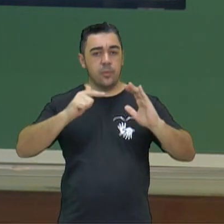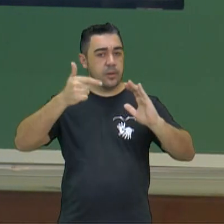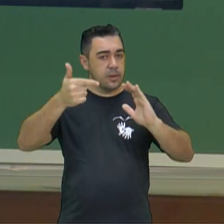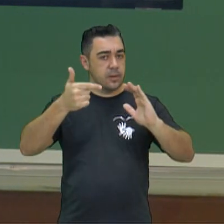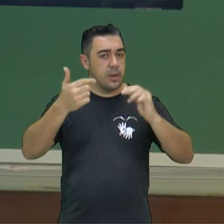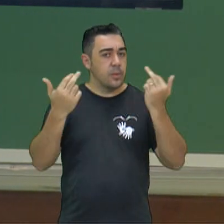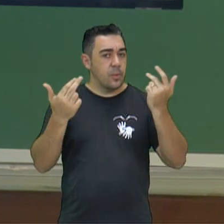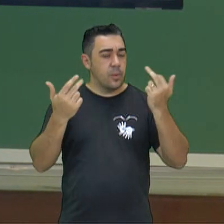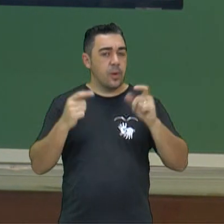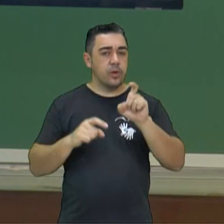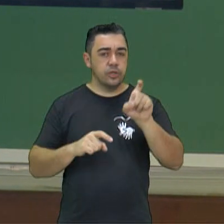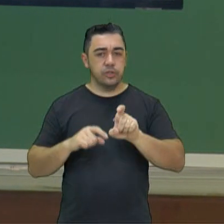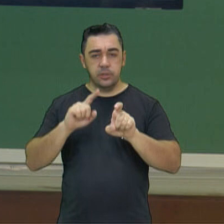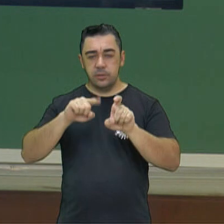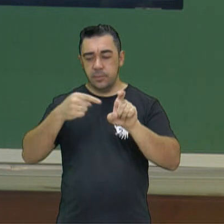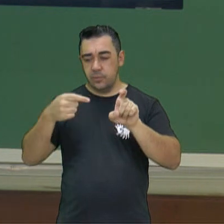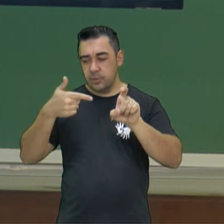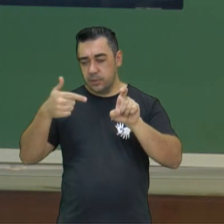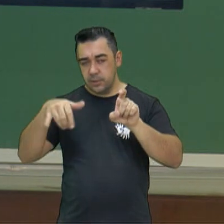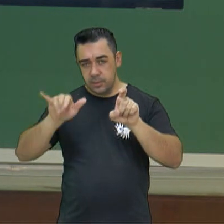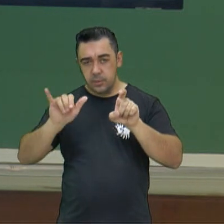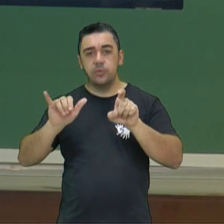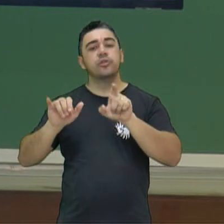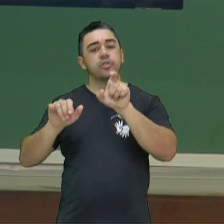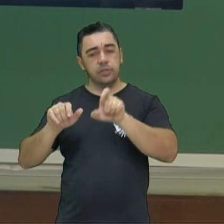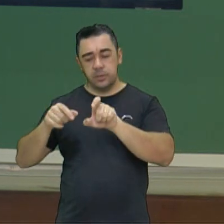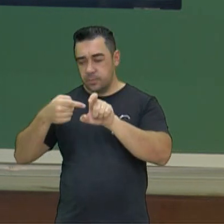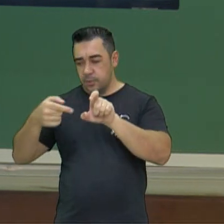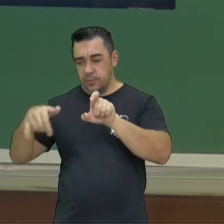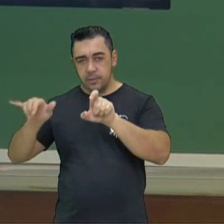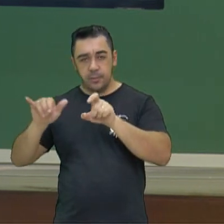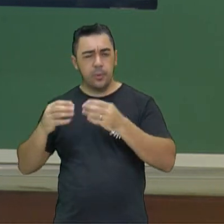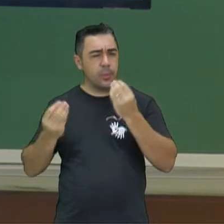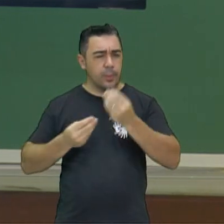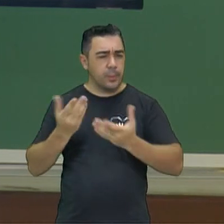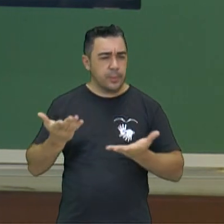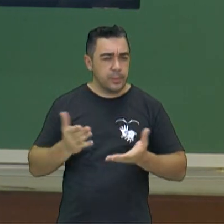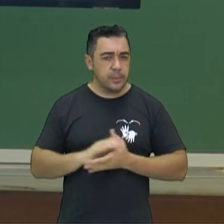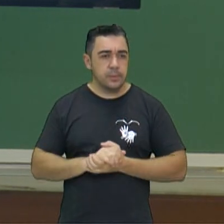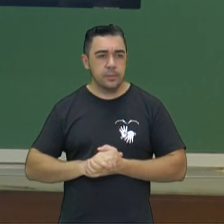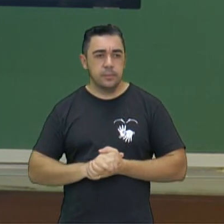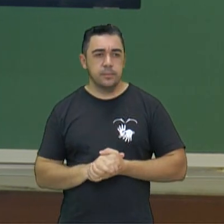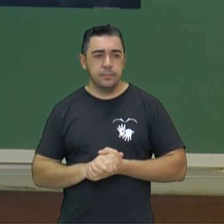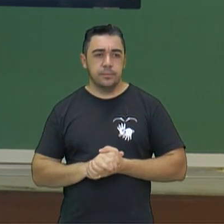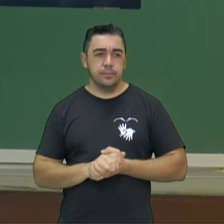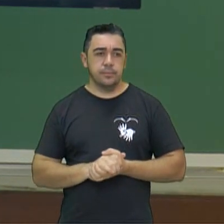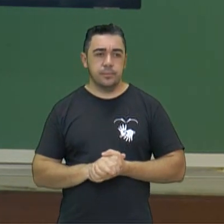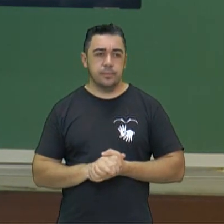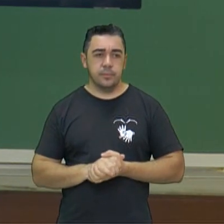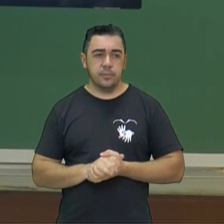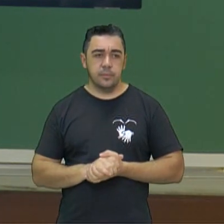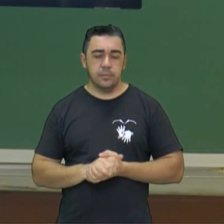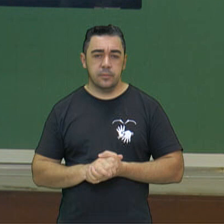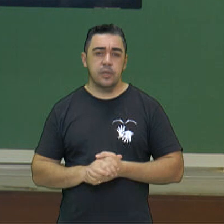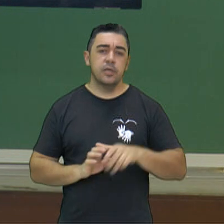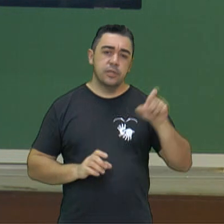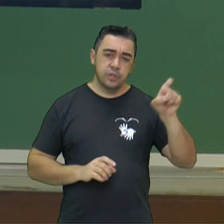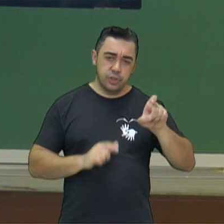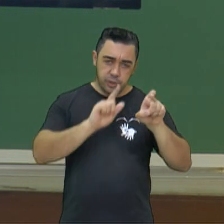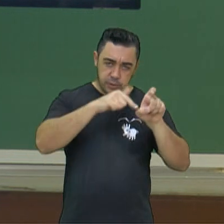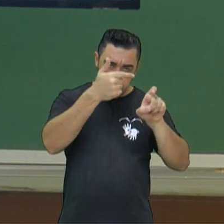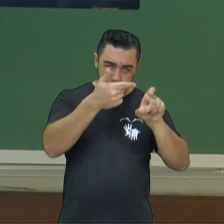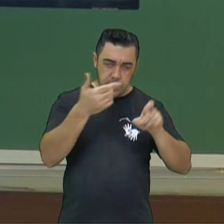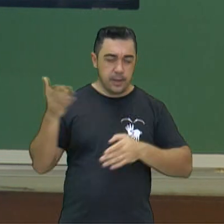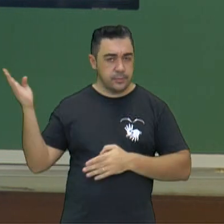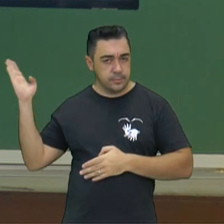A x menos y vezes x menos y. Como é que vai ficar? Seguindo a flechinha azul, x vezes x,